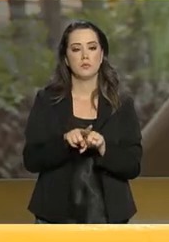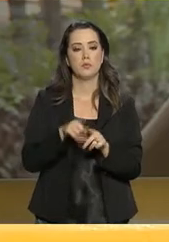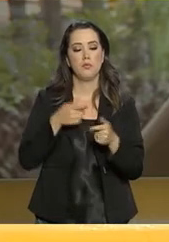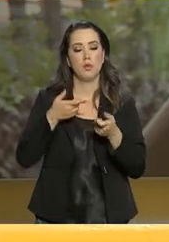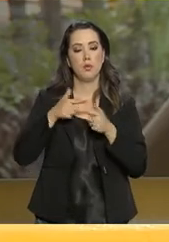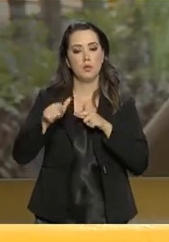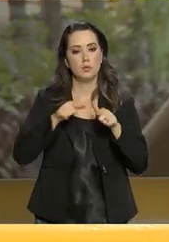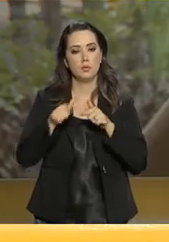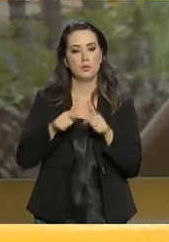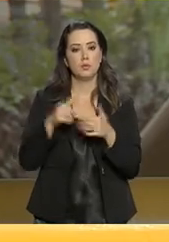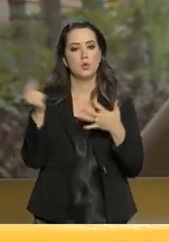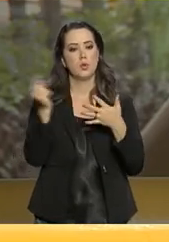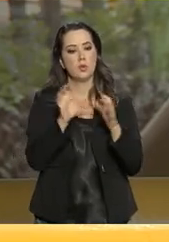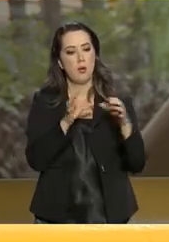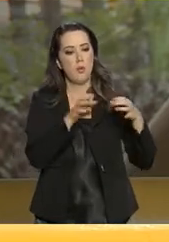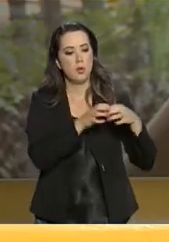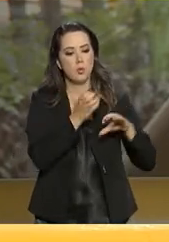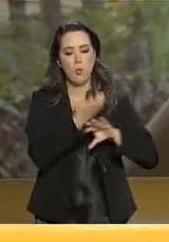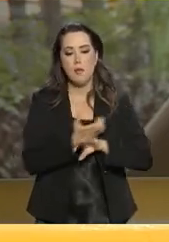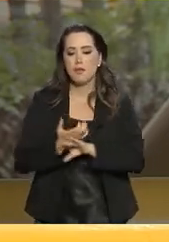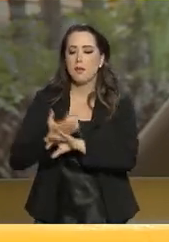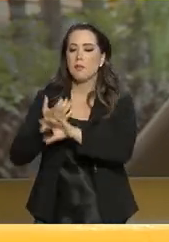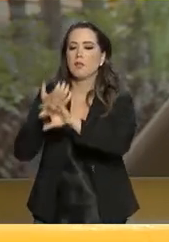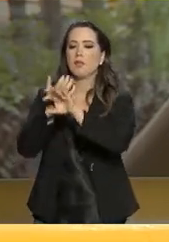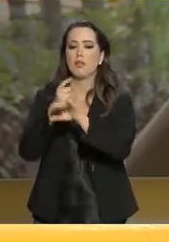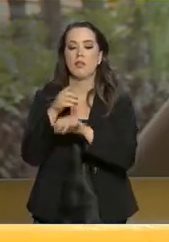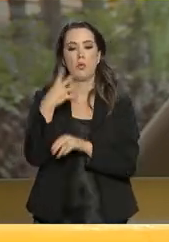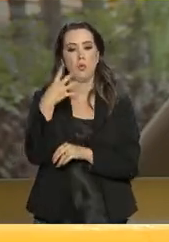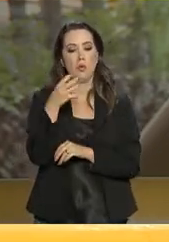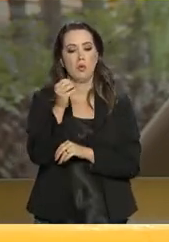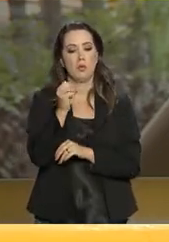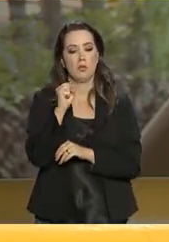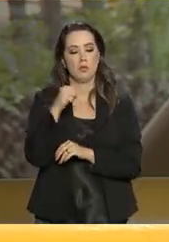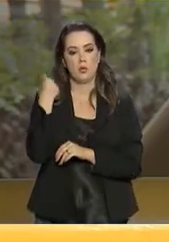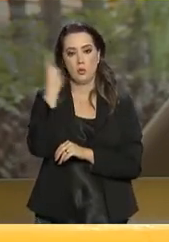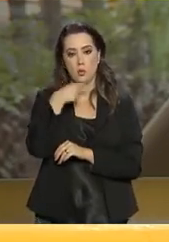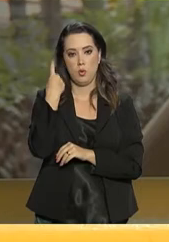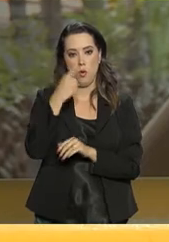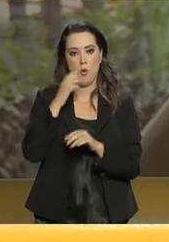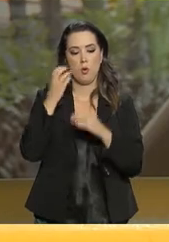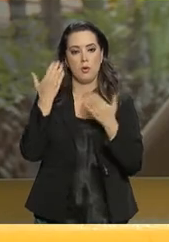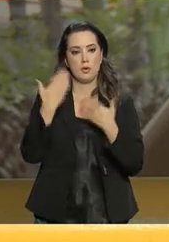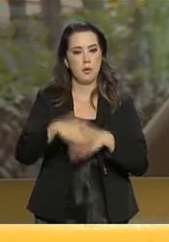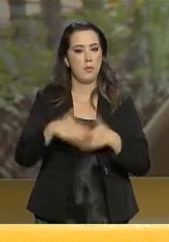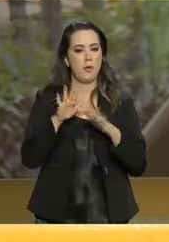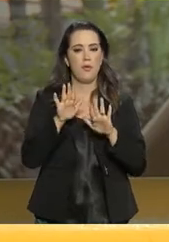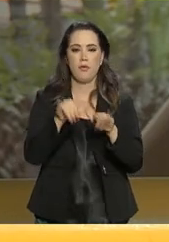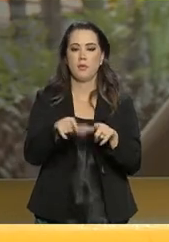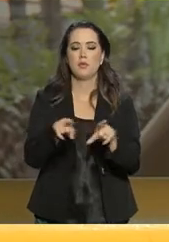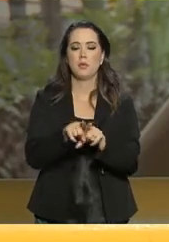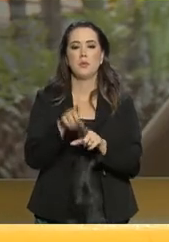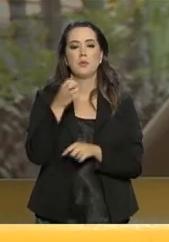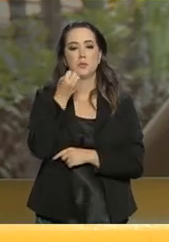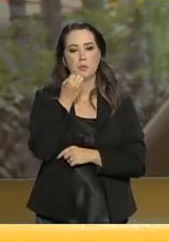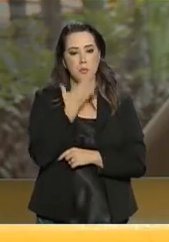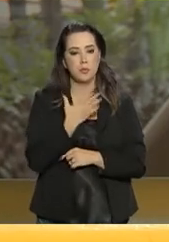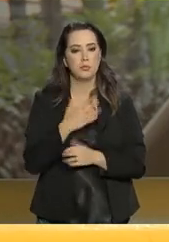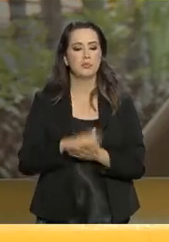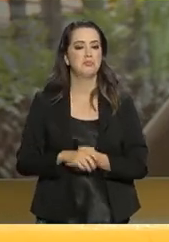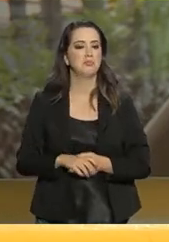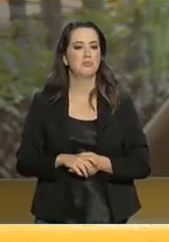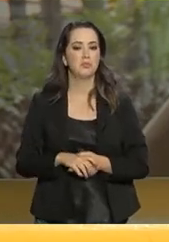avaliações módulo a módulo dentro do curso de 48 horas a prova final é tudo muito tranquilo eu achei